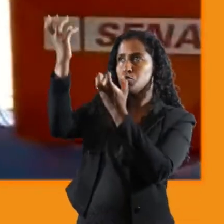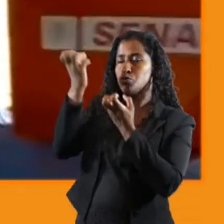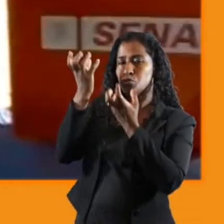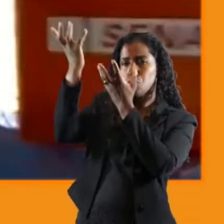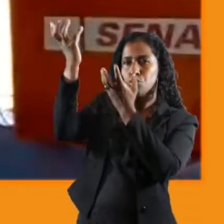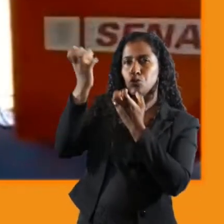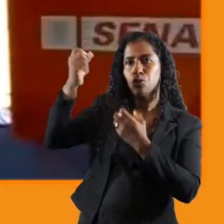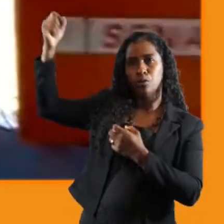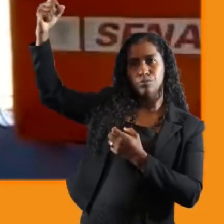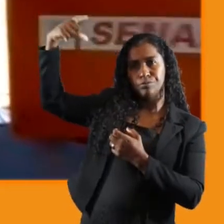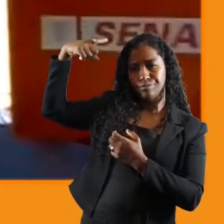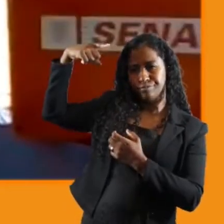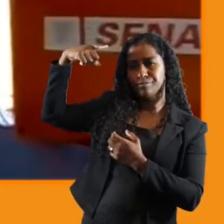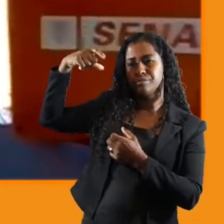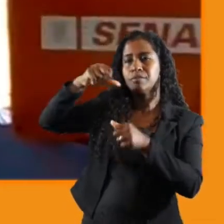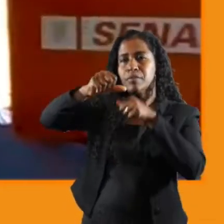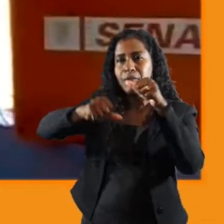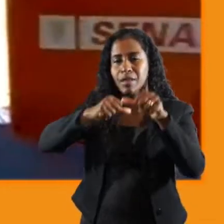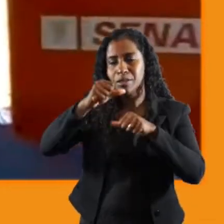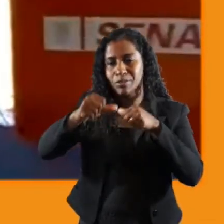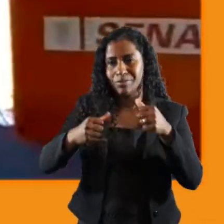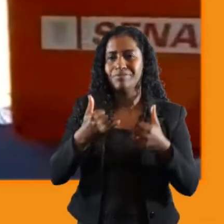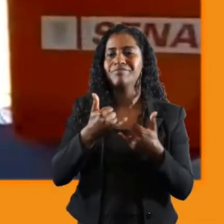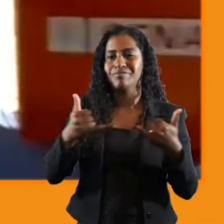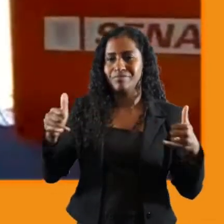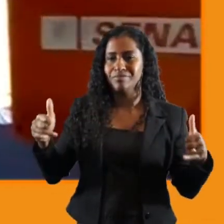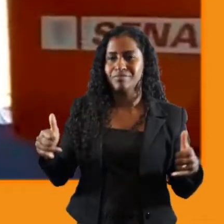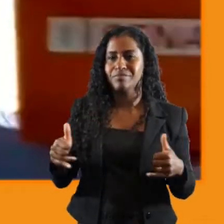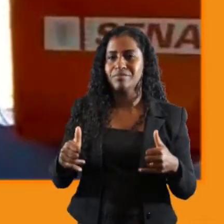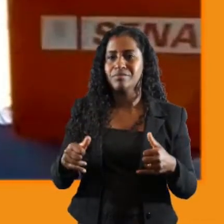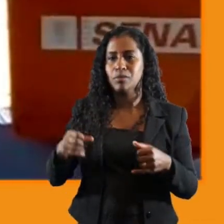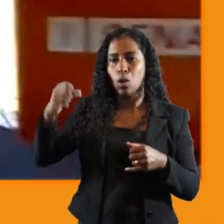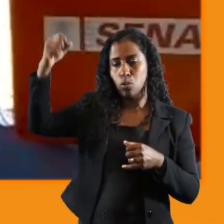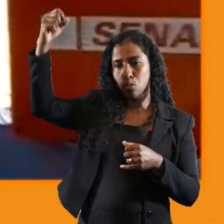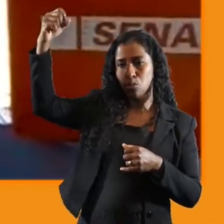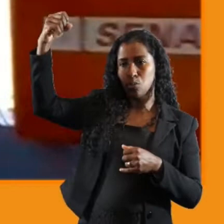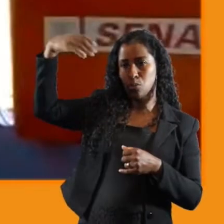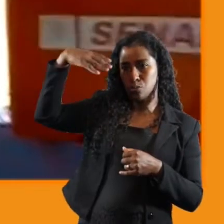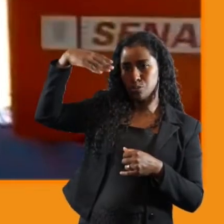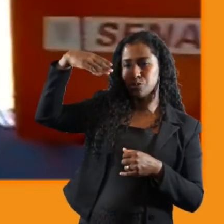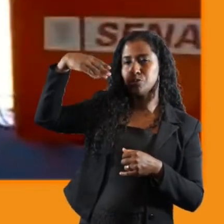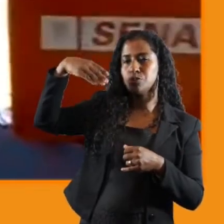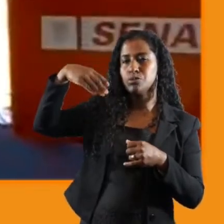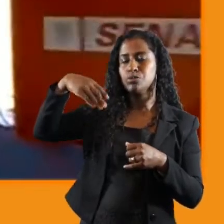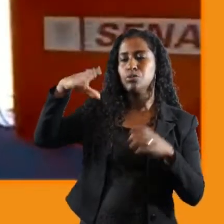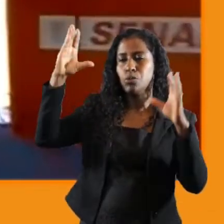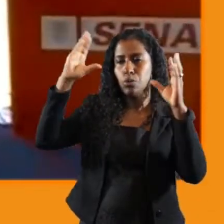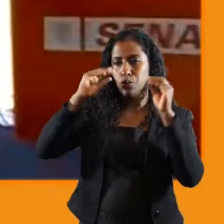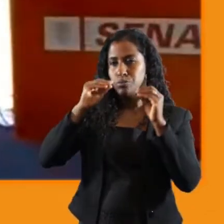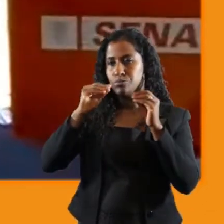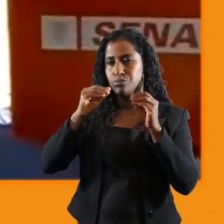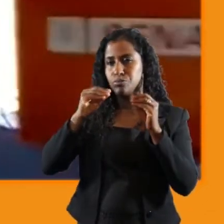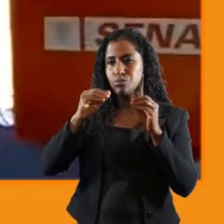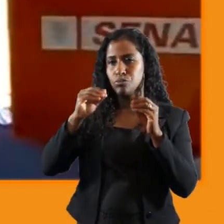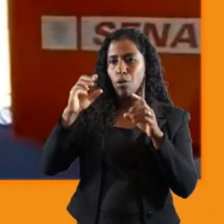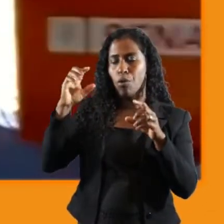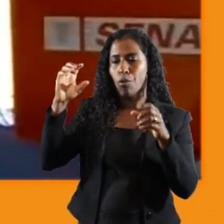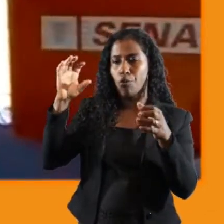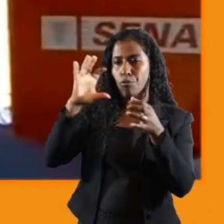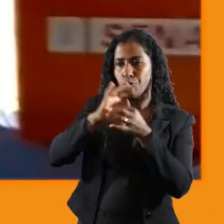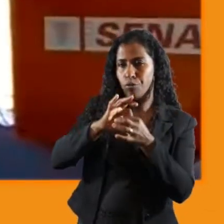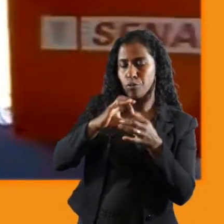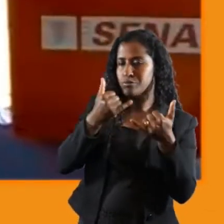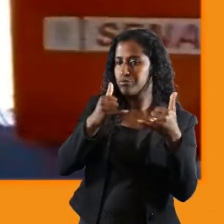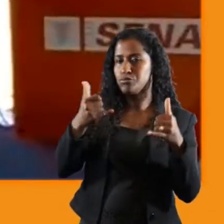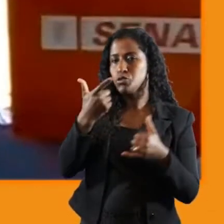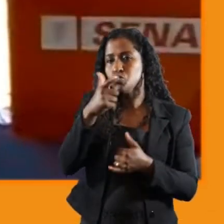radiação solar e transforma em energia elétrica para fazer a iluminação, algo independente da rede elétrica. Então, esse é o nosso objetivo hoje